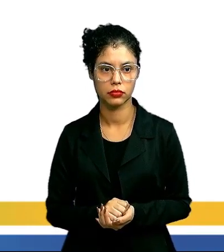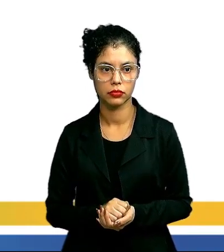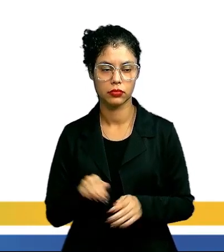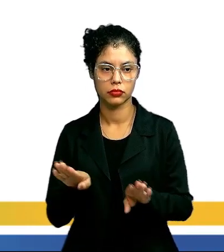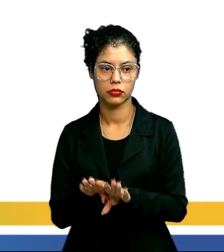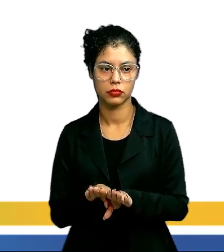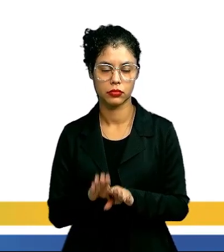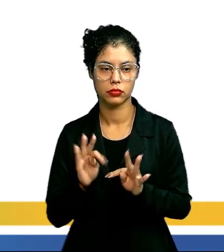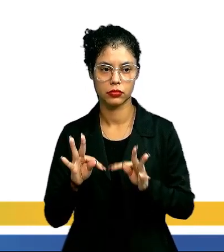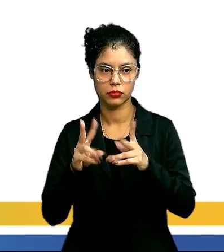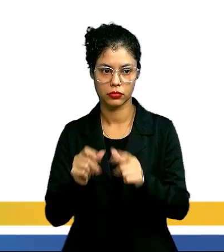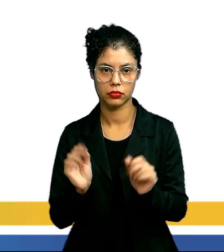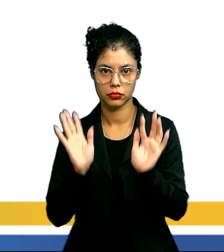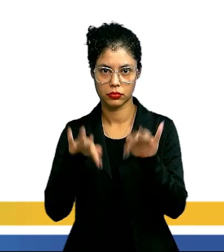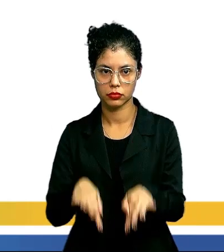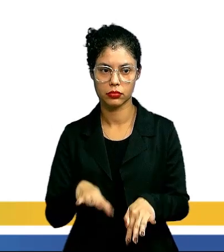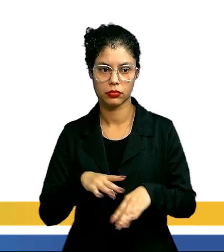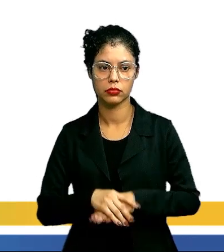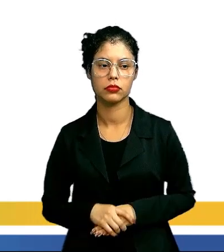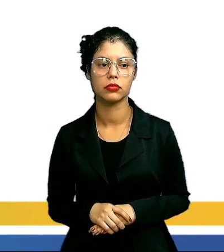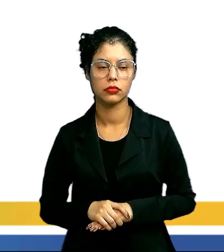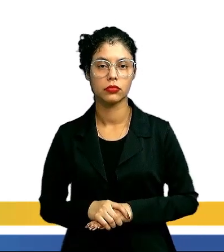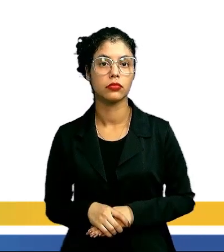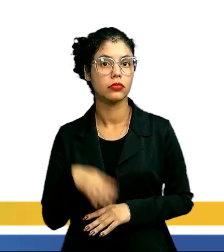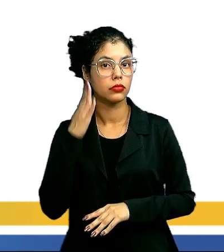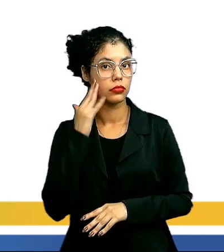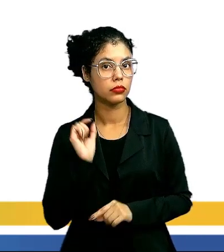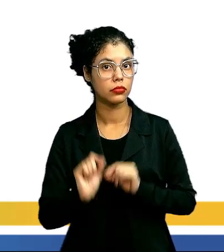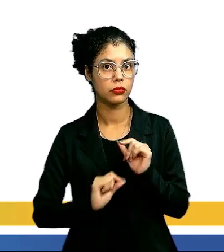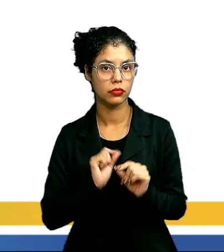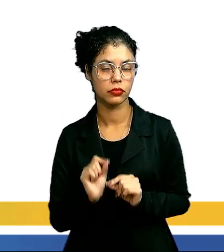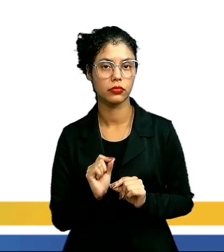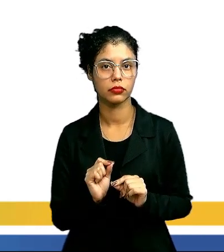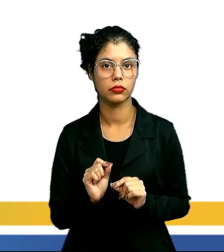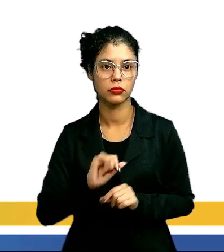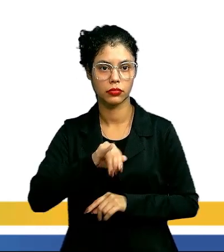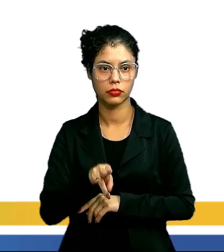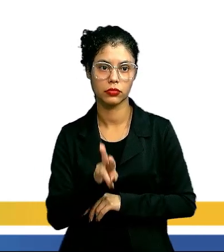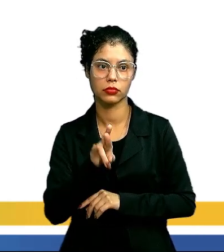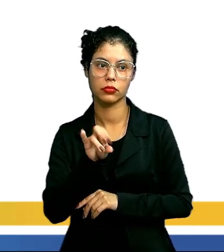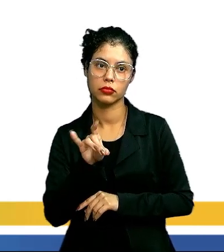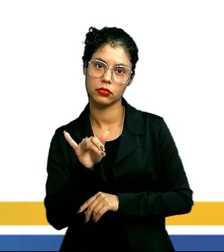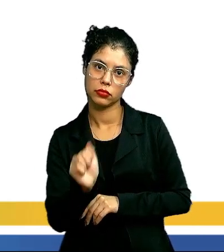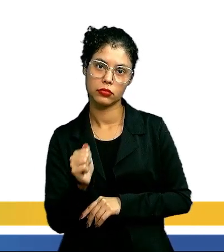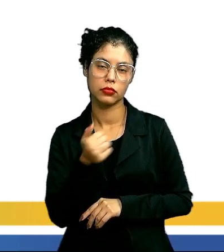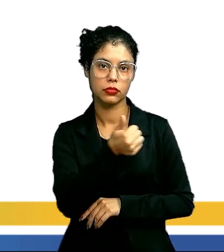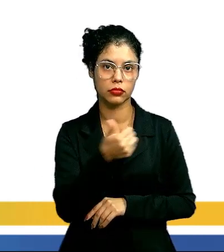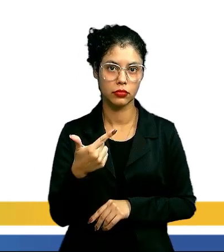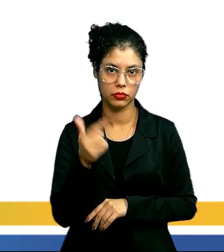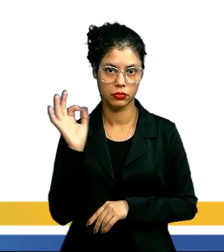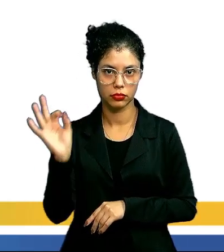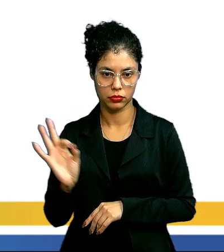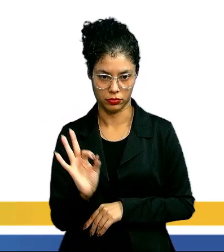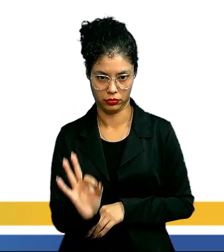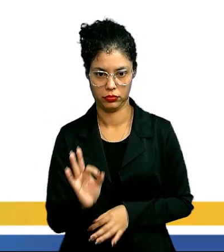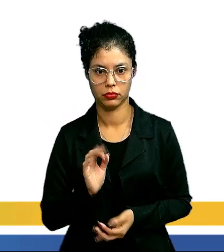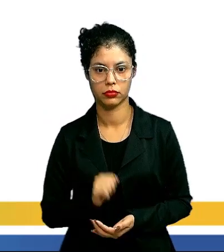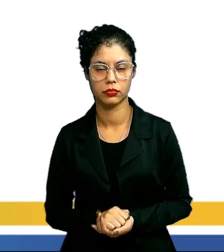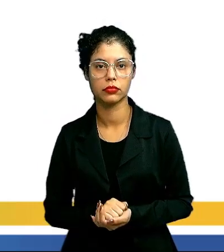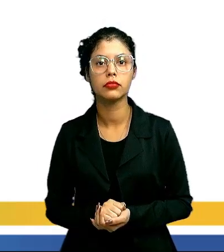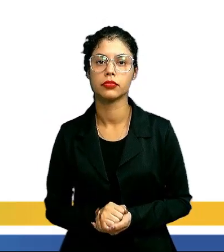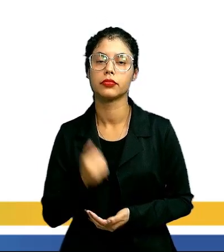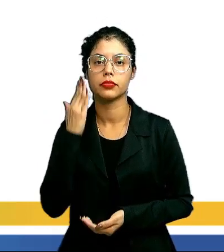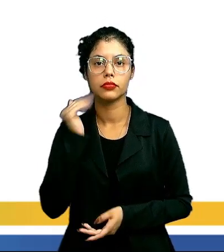liquidar Tudo ok e aí nós sabemos que foi a juros compostos de 12% e eu quero saber